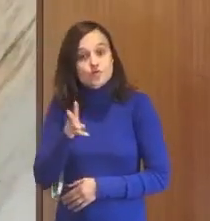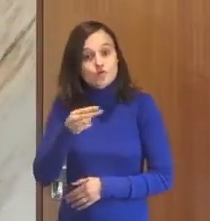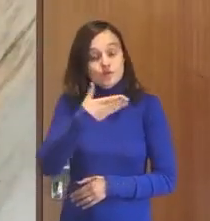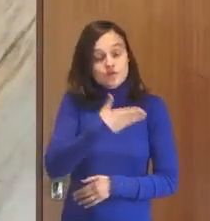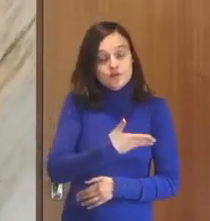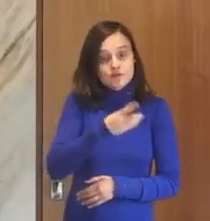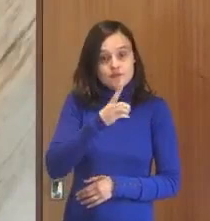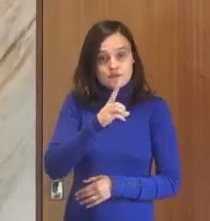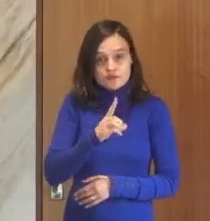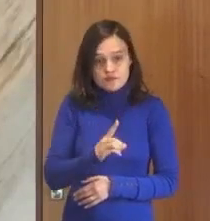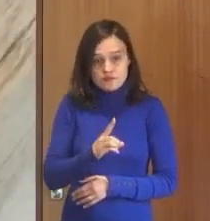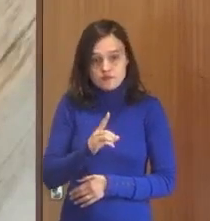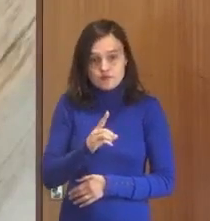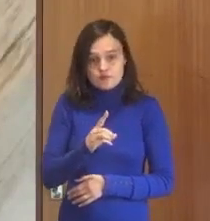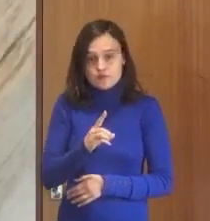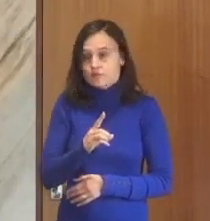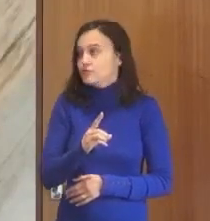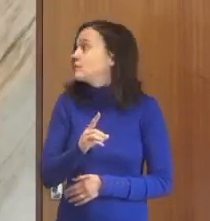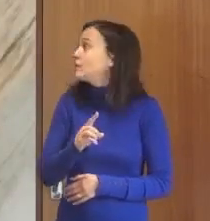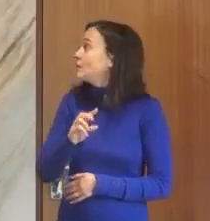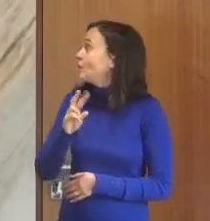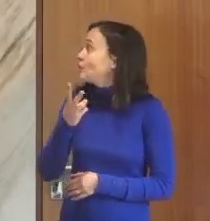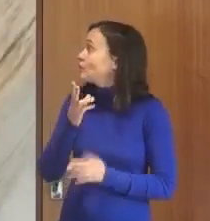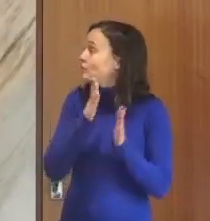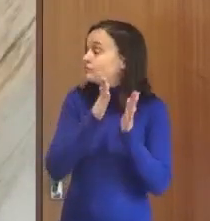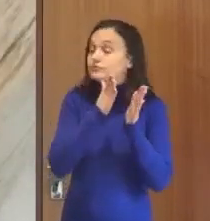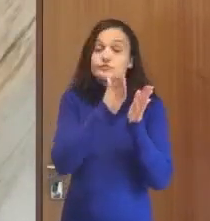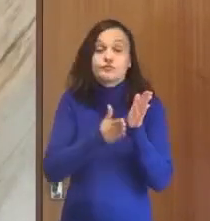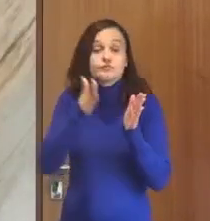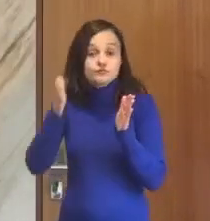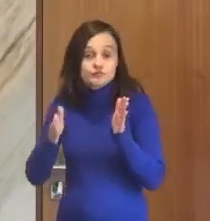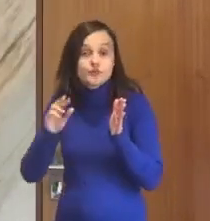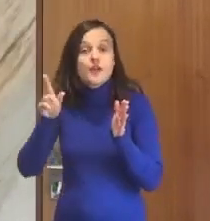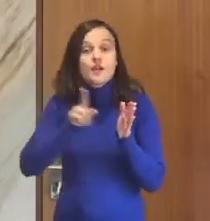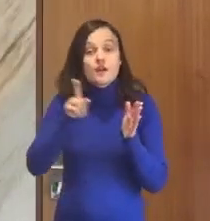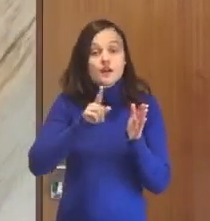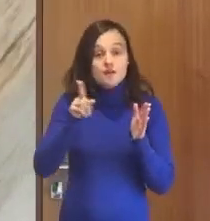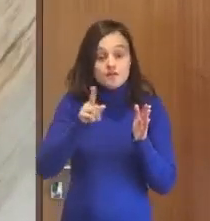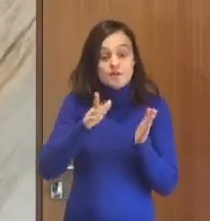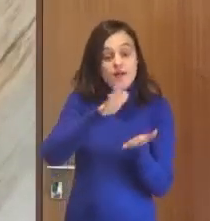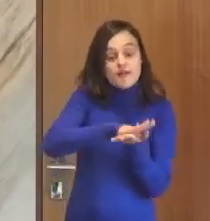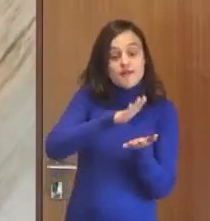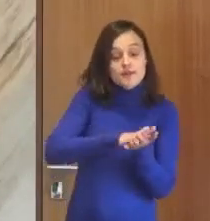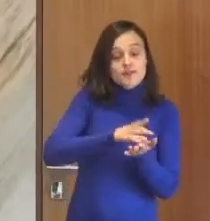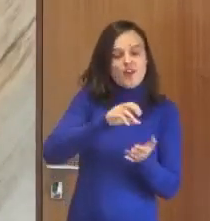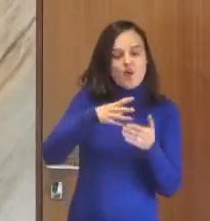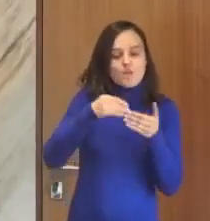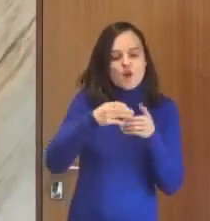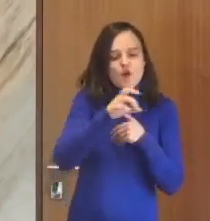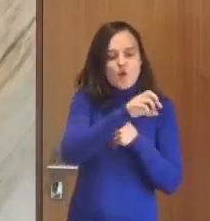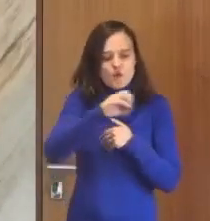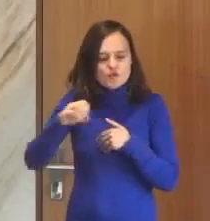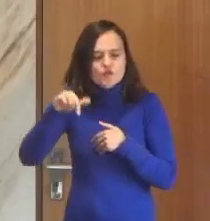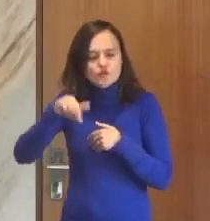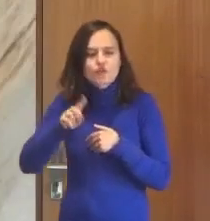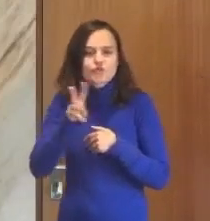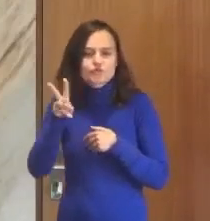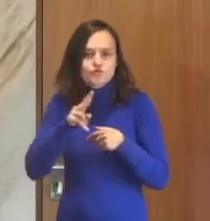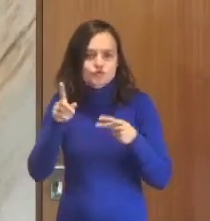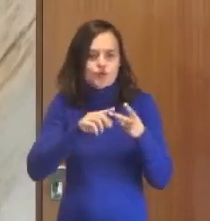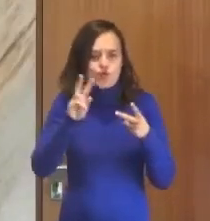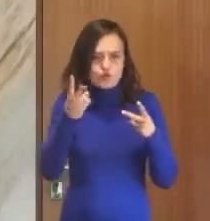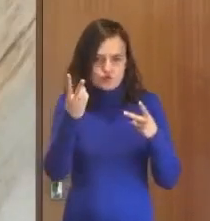1646, em 2 volumes. Sendo que a primeira edição é um tomo de 800 páginas e esta segunda são 2